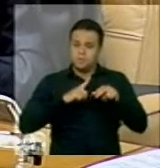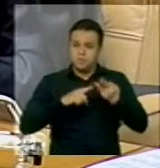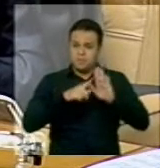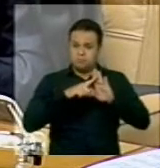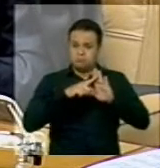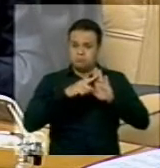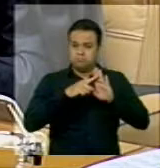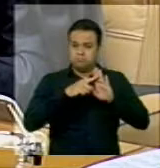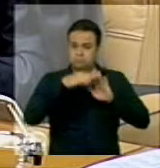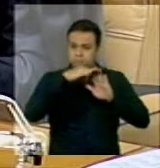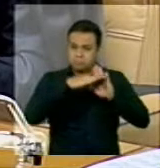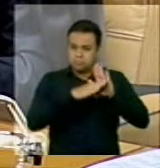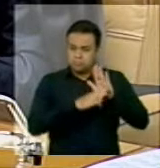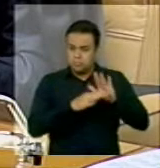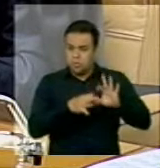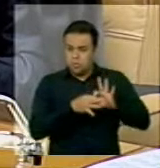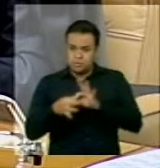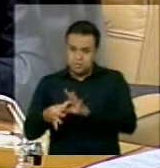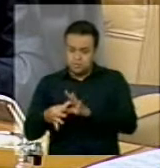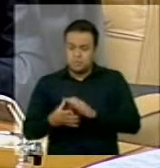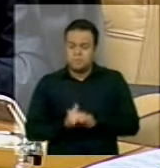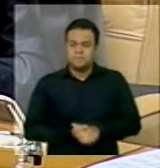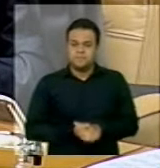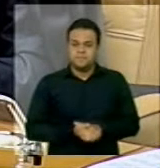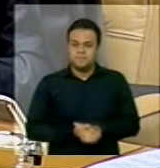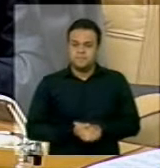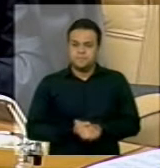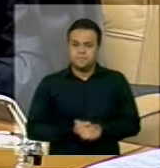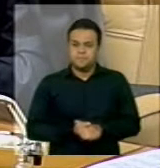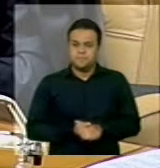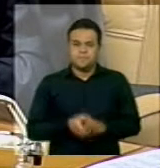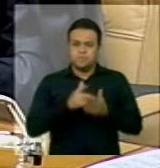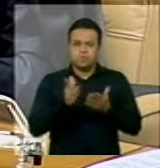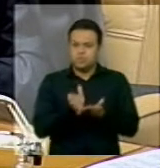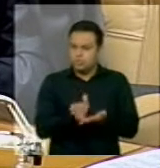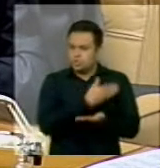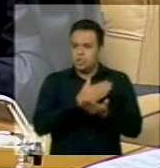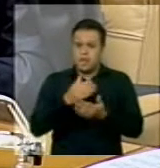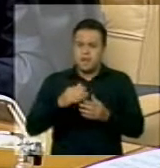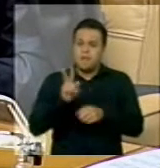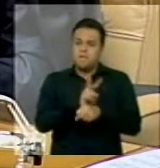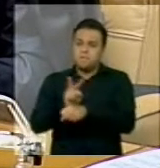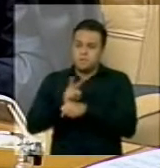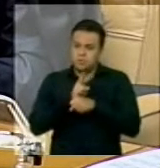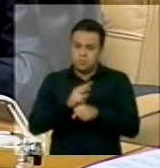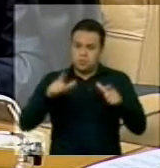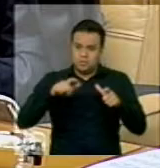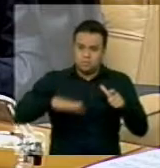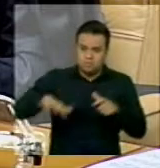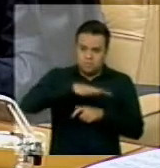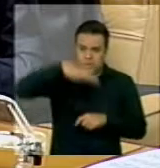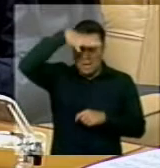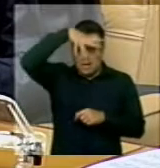a Procuradoria que, ao dispensar a vistoria para a regularização das terras na Amazônia, o legislador expôs